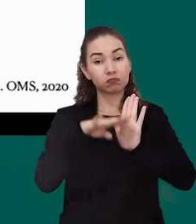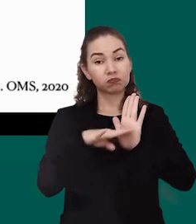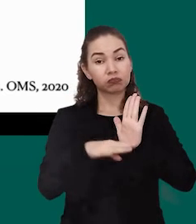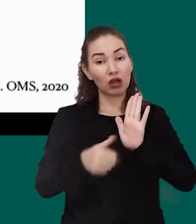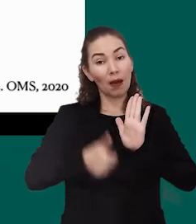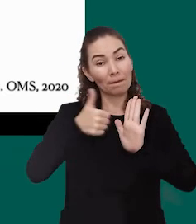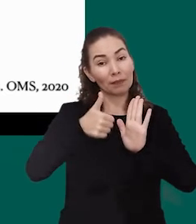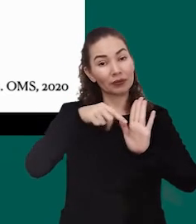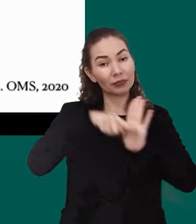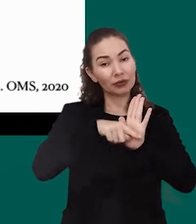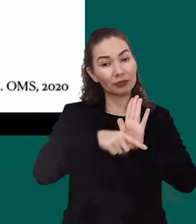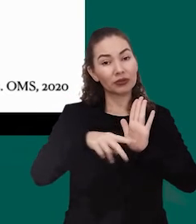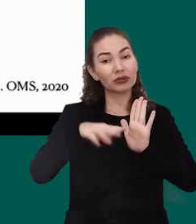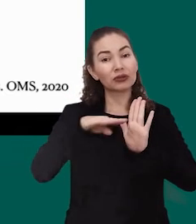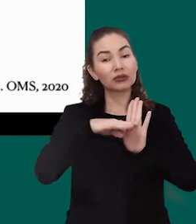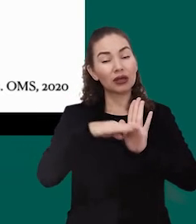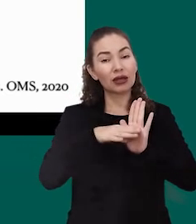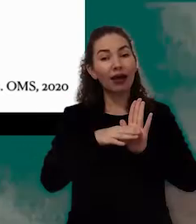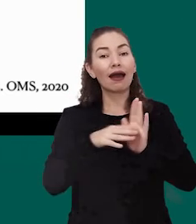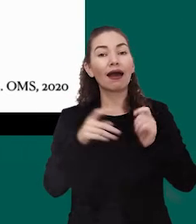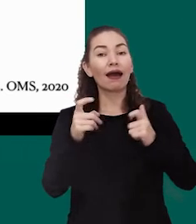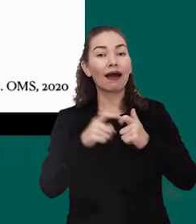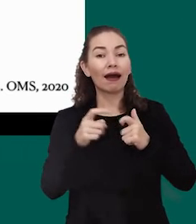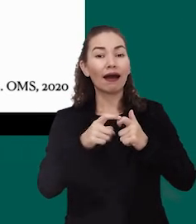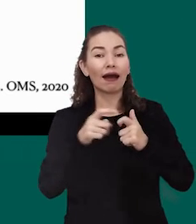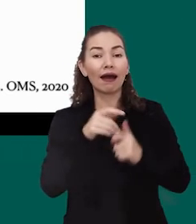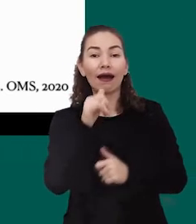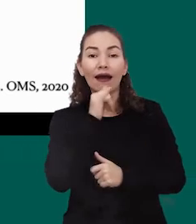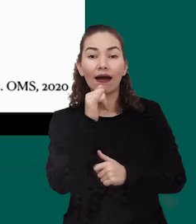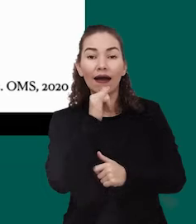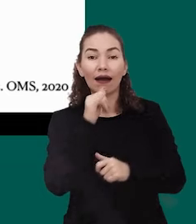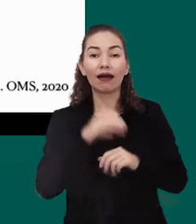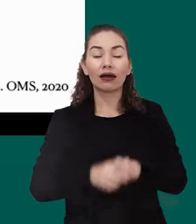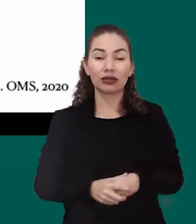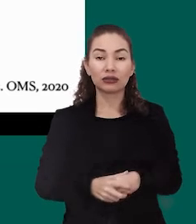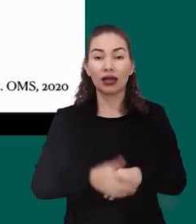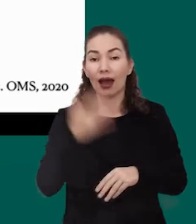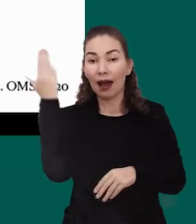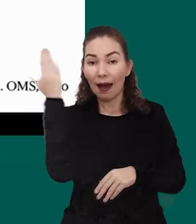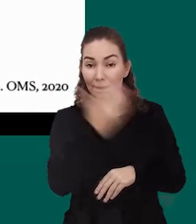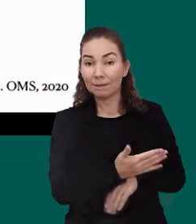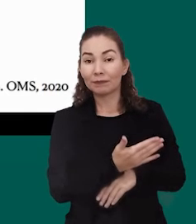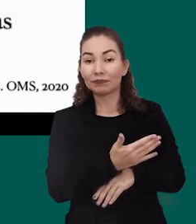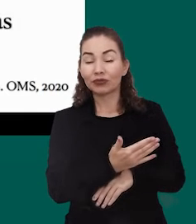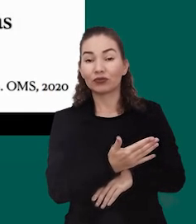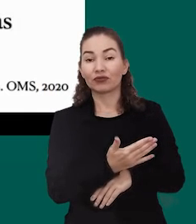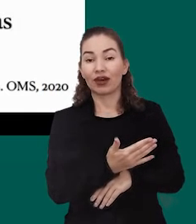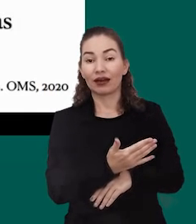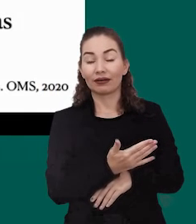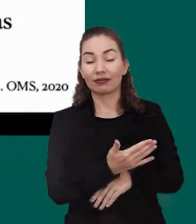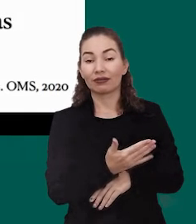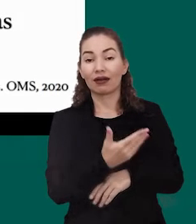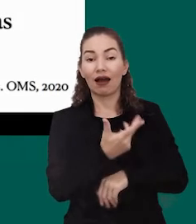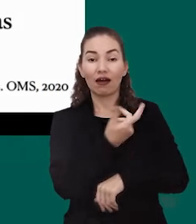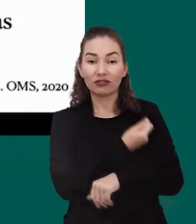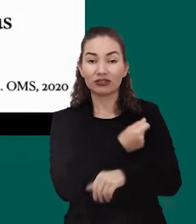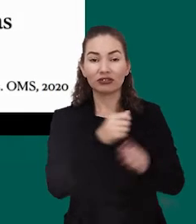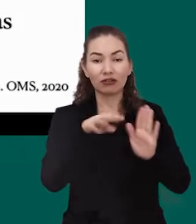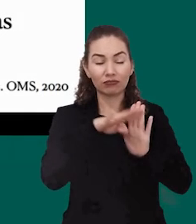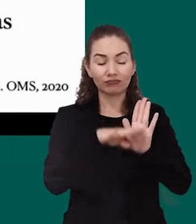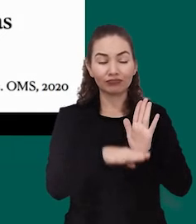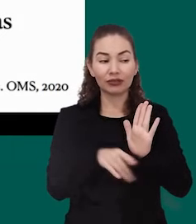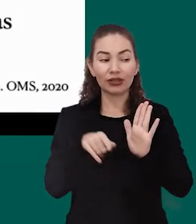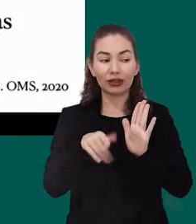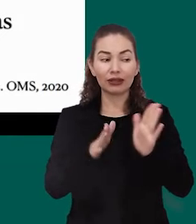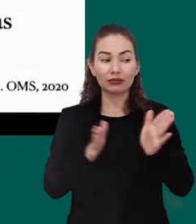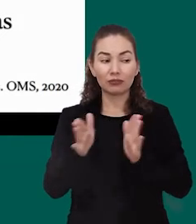pesquisa básica, depois testes pré-clínicos, os testes clínicos, a aprovação das vacinas e a fabricação e distribuição. Nesse período todo mundo,